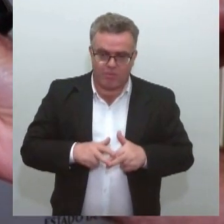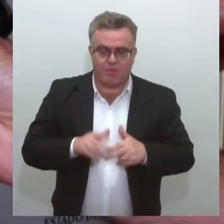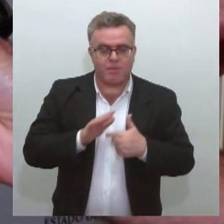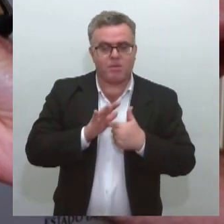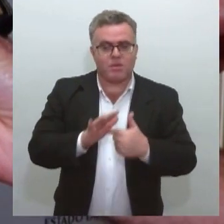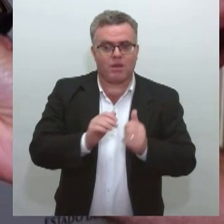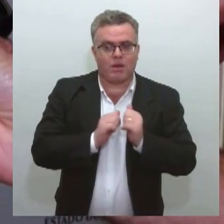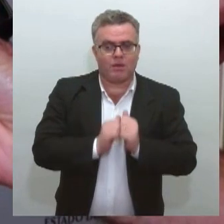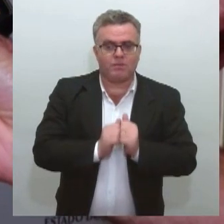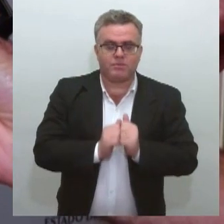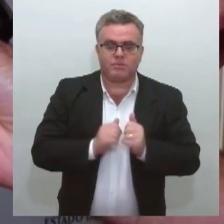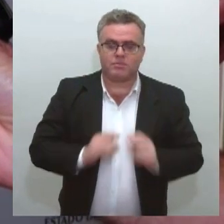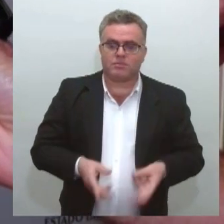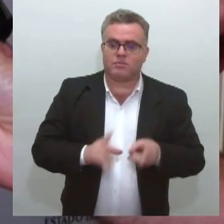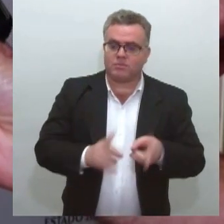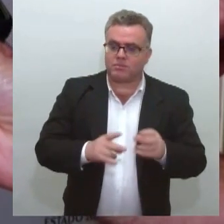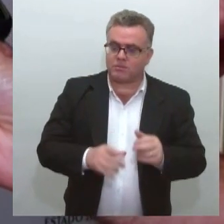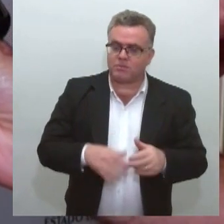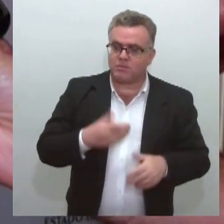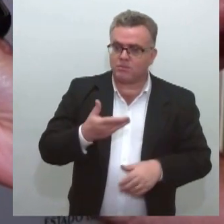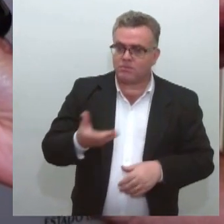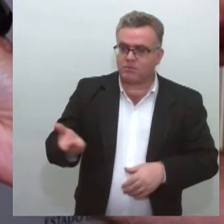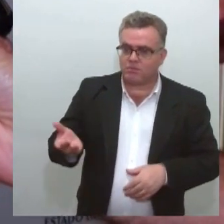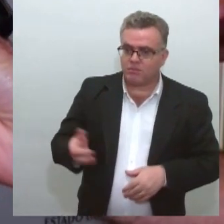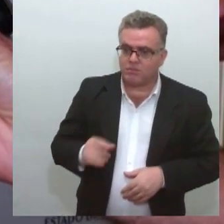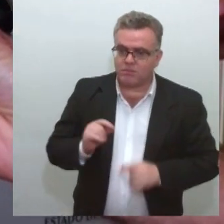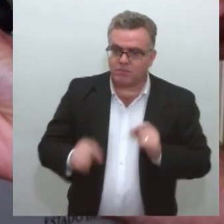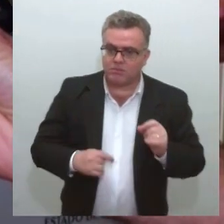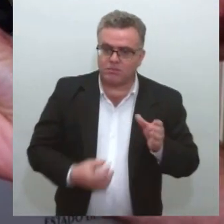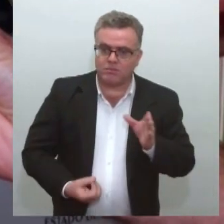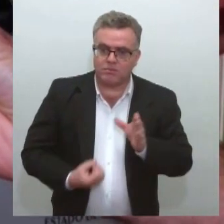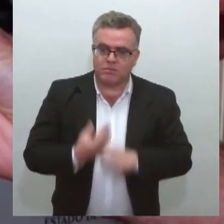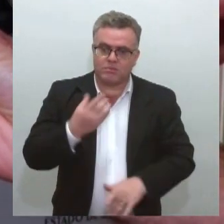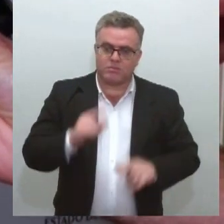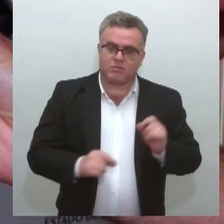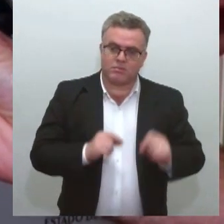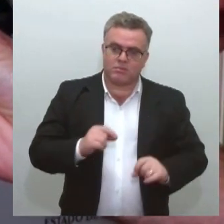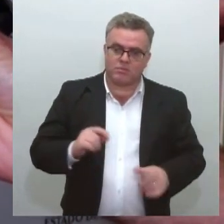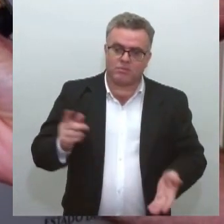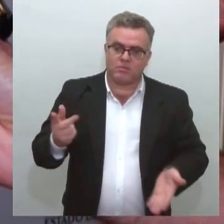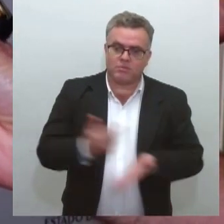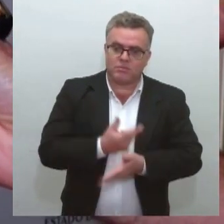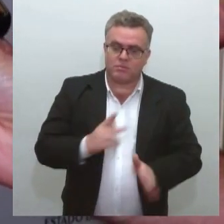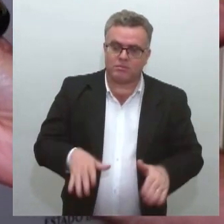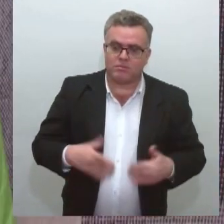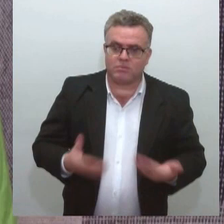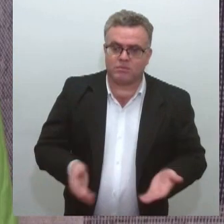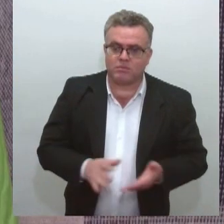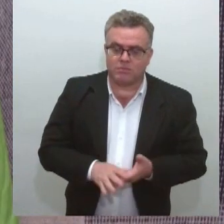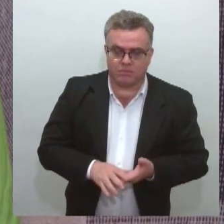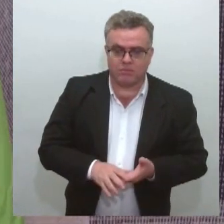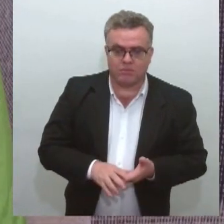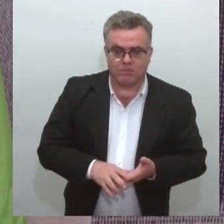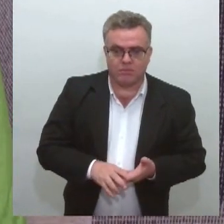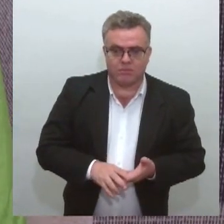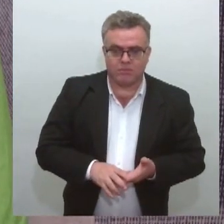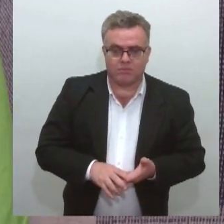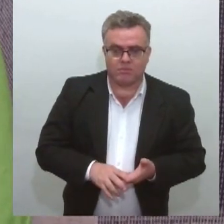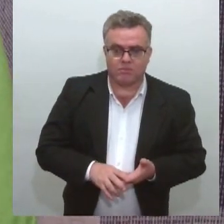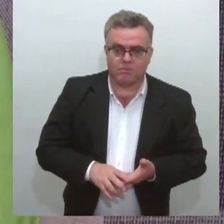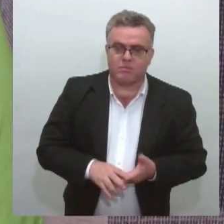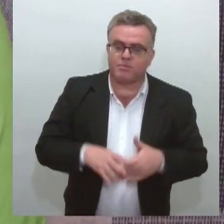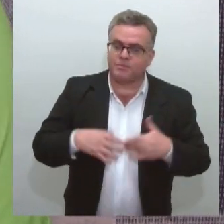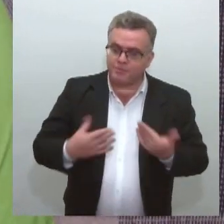com essas pessoas, surgiu a ideia de fazer, de criar esse projeto. A Associação dos